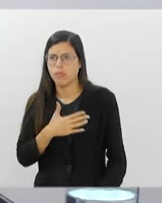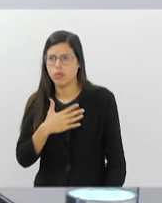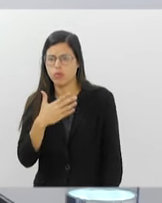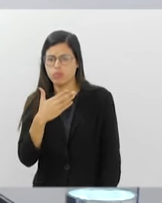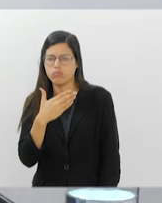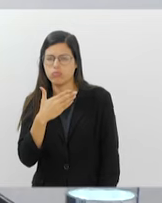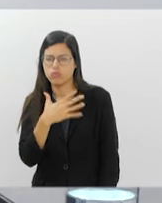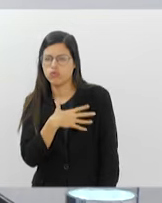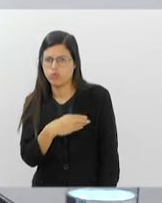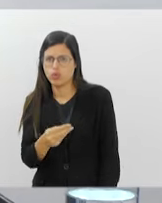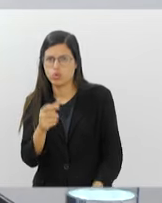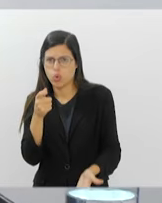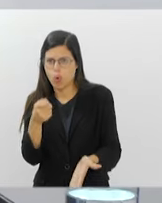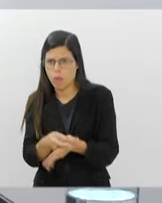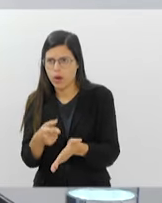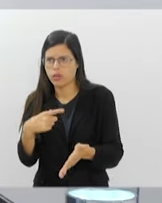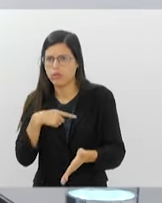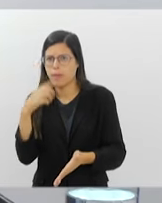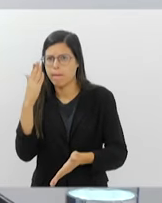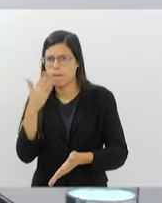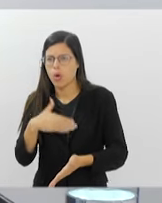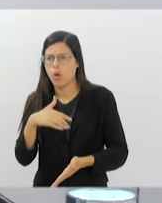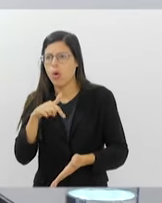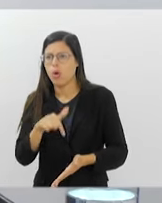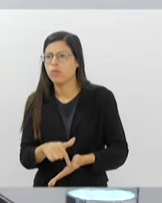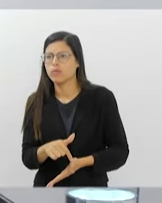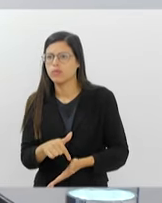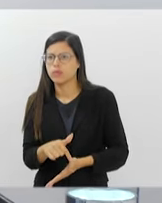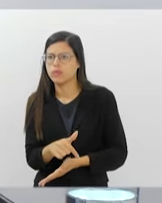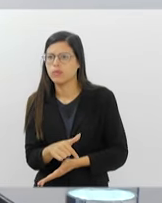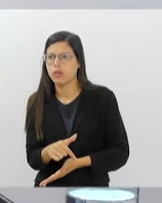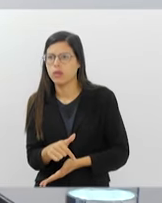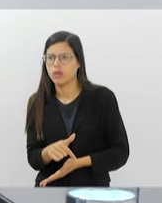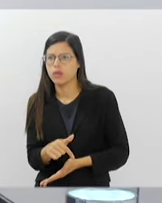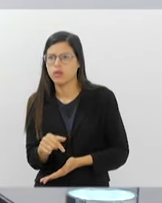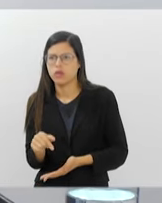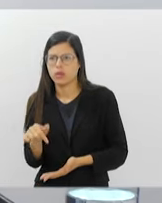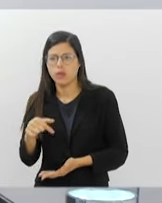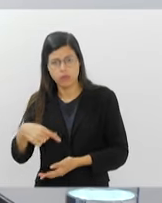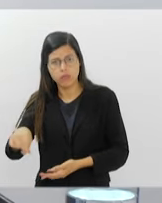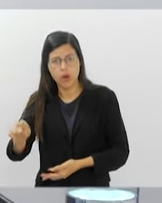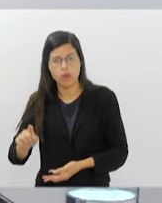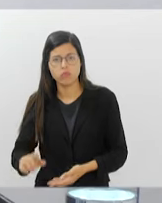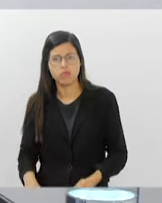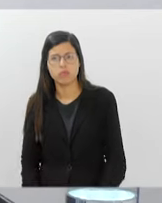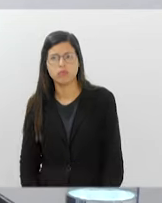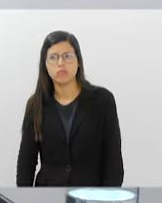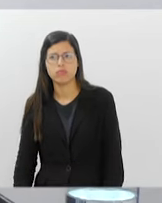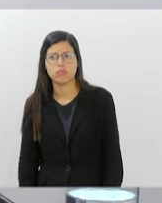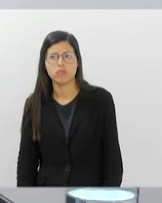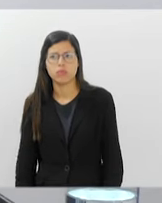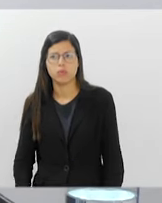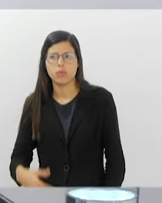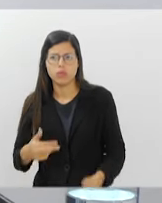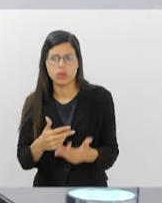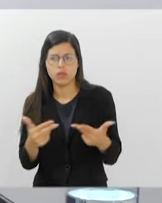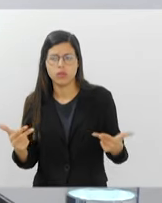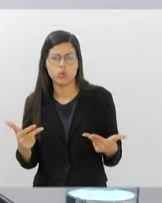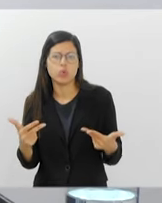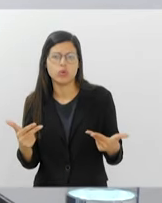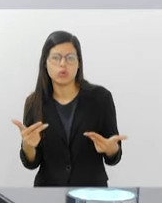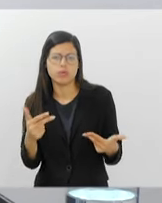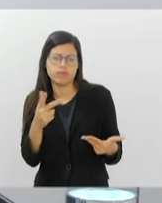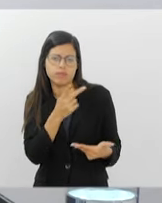o ingresso de pista eu tenho a comprovação tenho recibo e estarão lá e um dos dilemas que os pais enfrentam eu tenho filhos